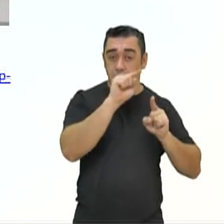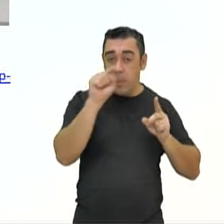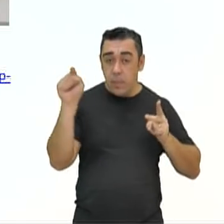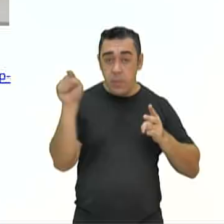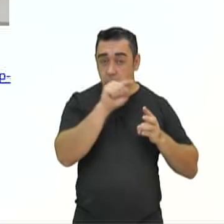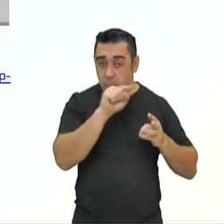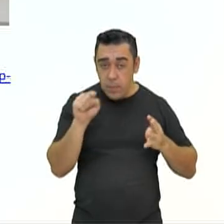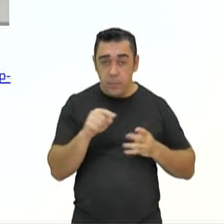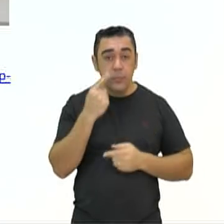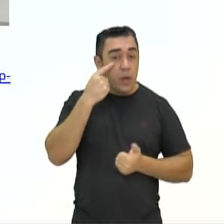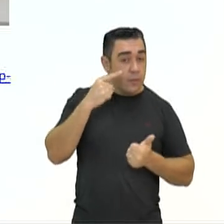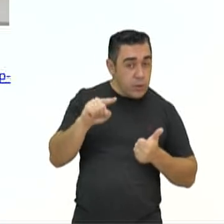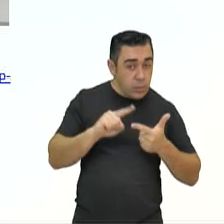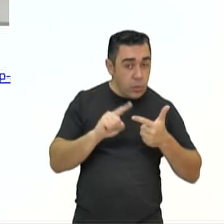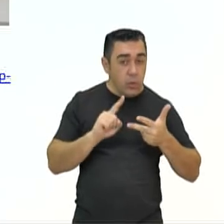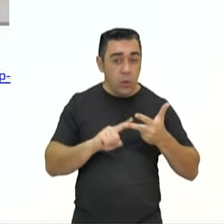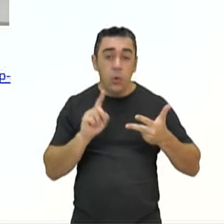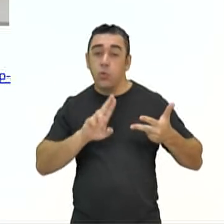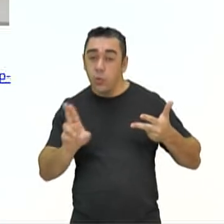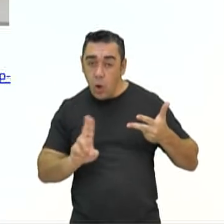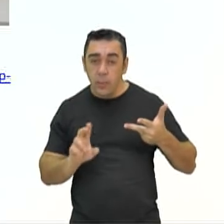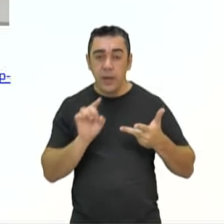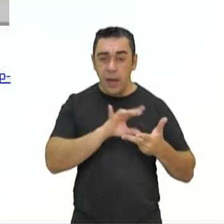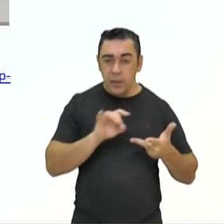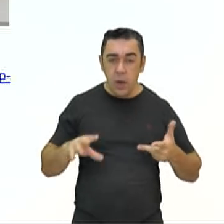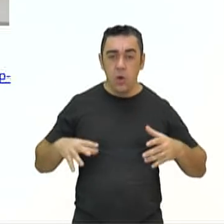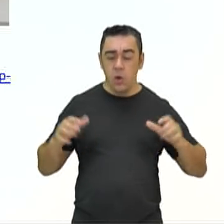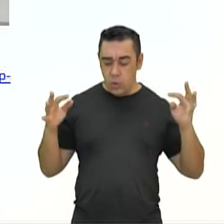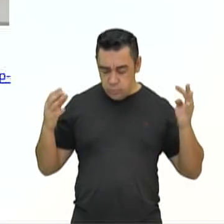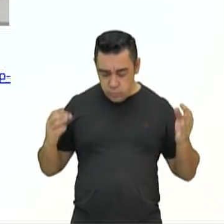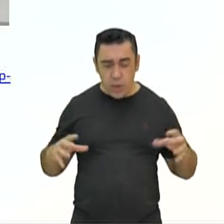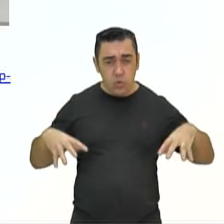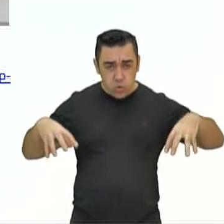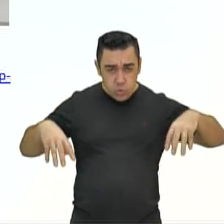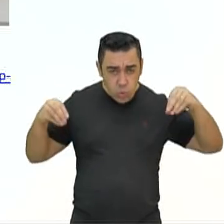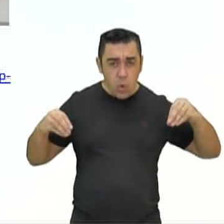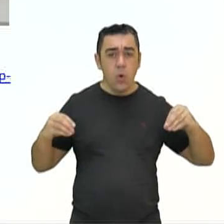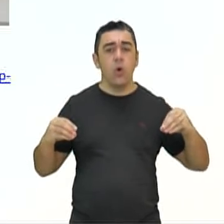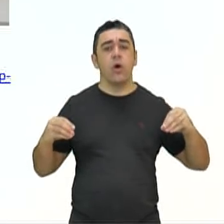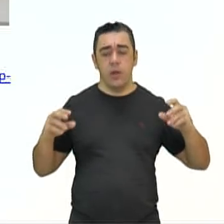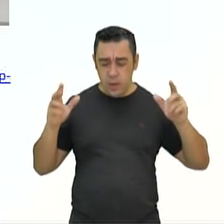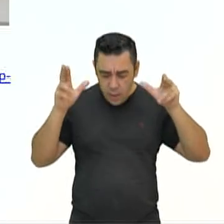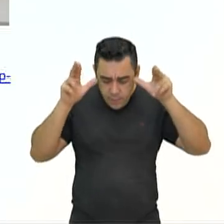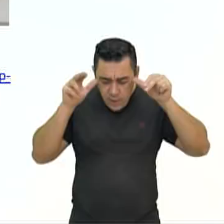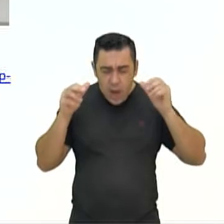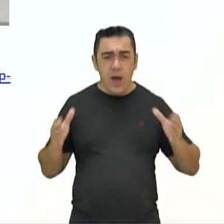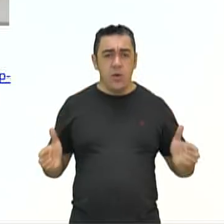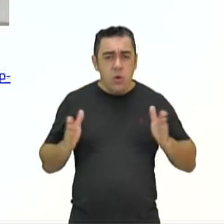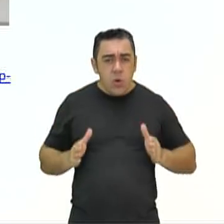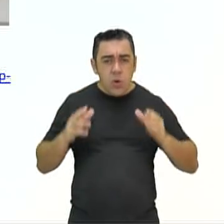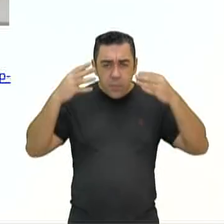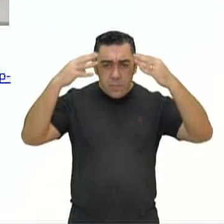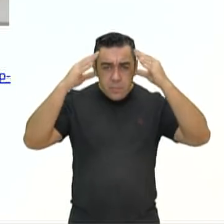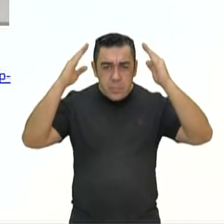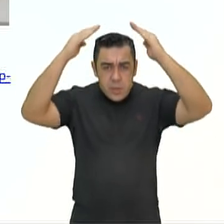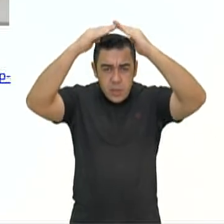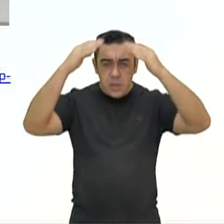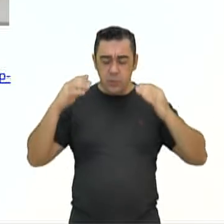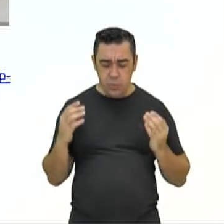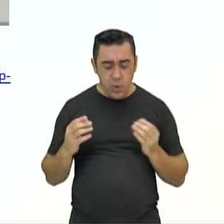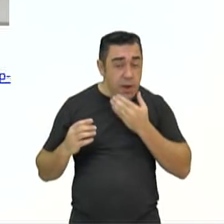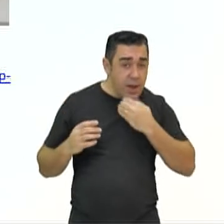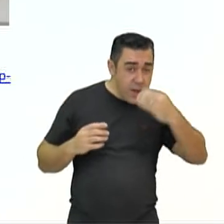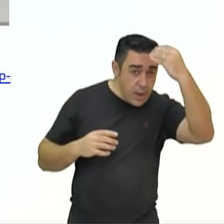né? Vimos as pecinhas, peão, torre, bispo, dama, rainha, né? E o rei. Então, a gente viu até